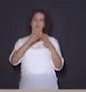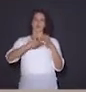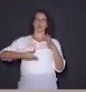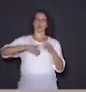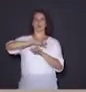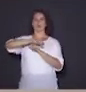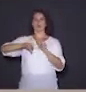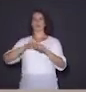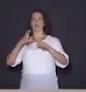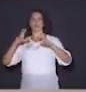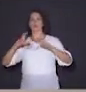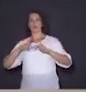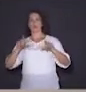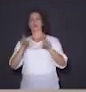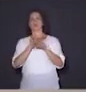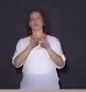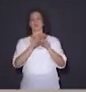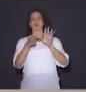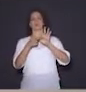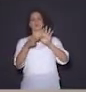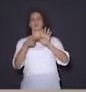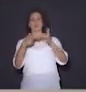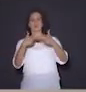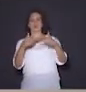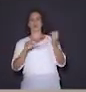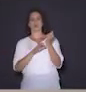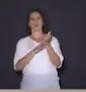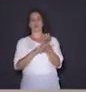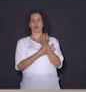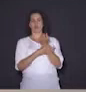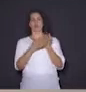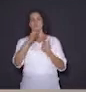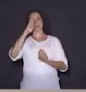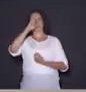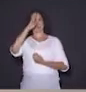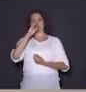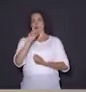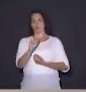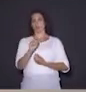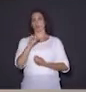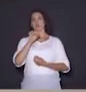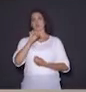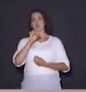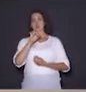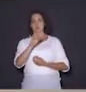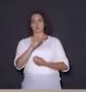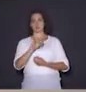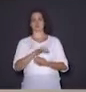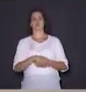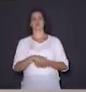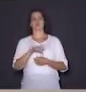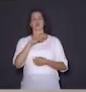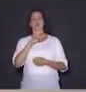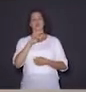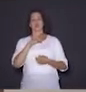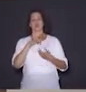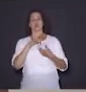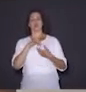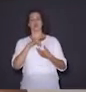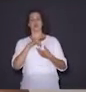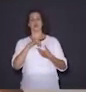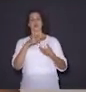né a principal delas é que quando um serviço de telecomunicações é considerado essencial